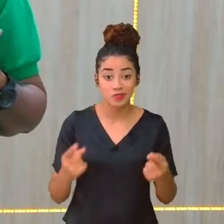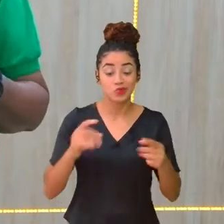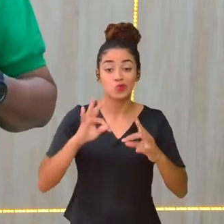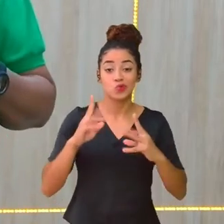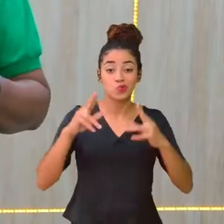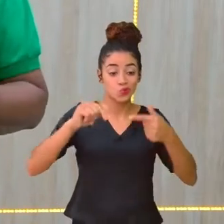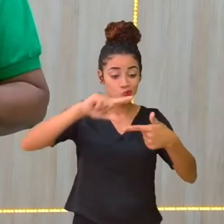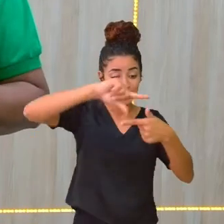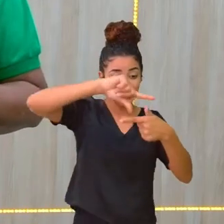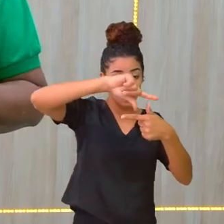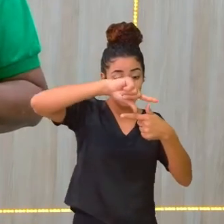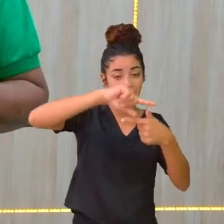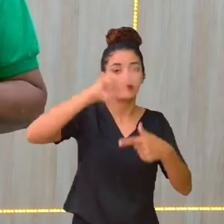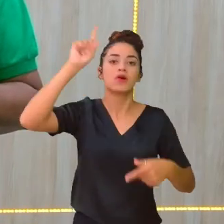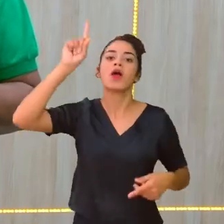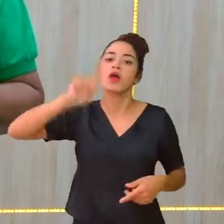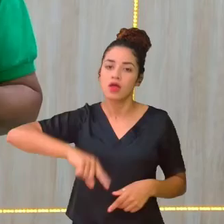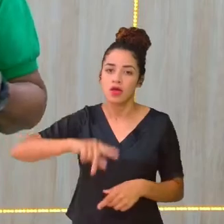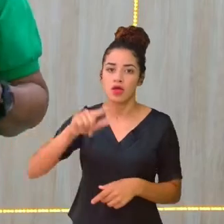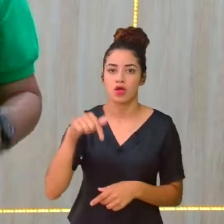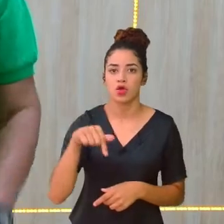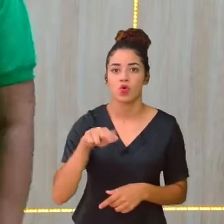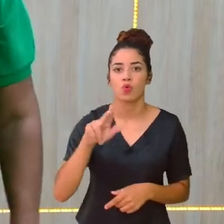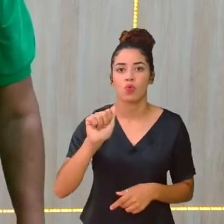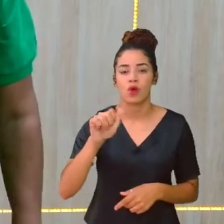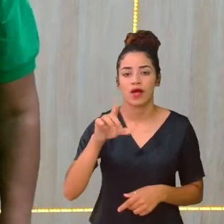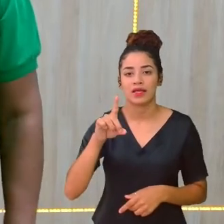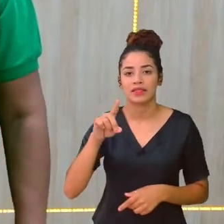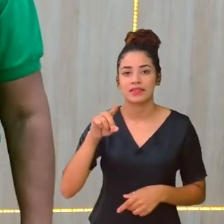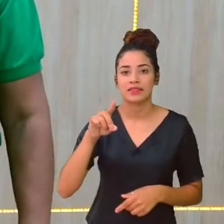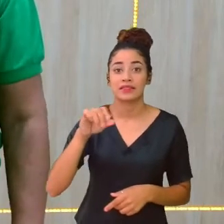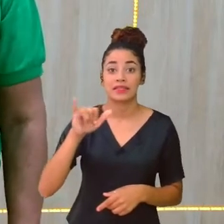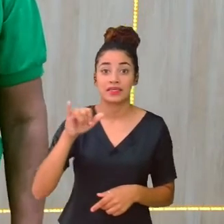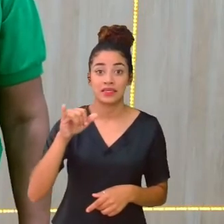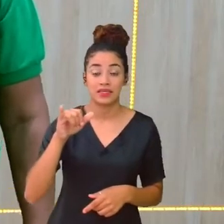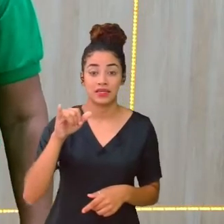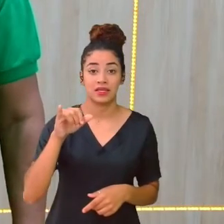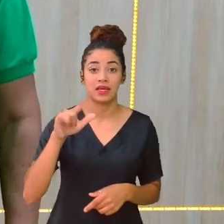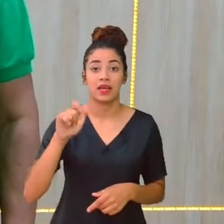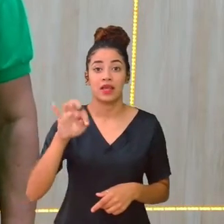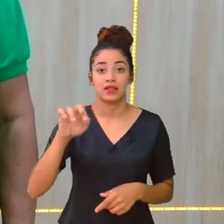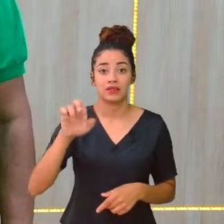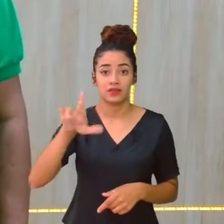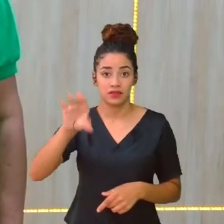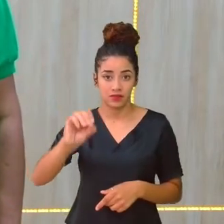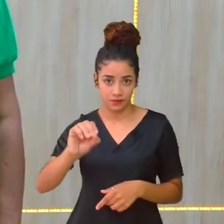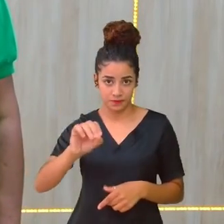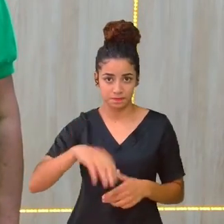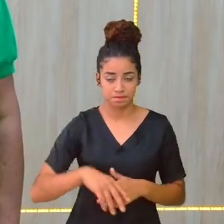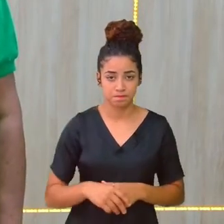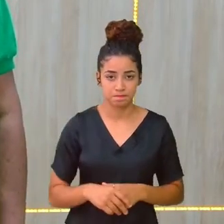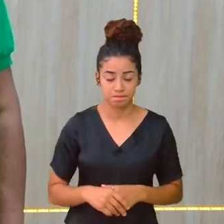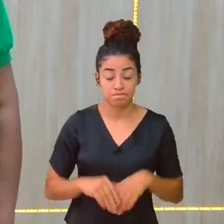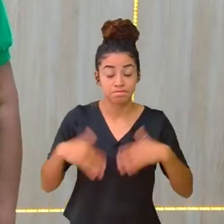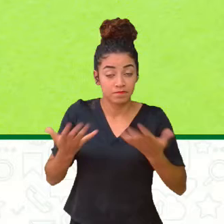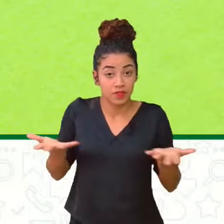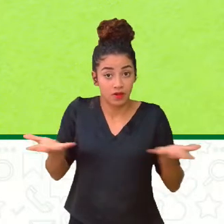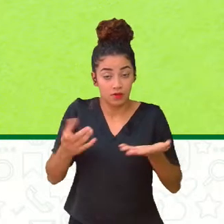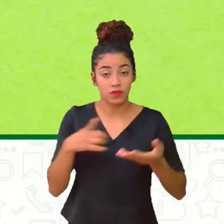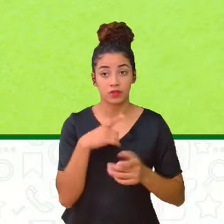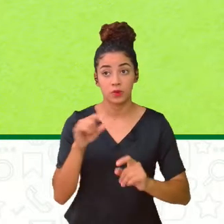quadrado é quadrilátero. Percebem? Então, vamos lá. Então, eu tenho agora